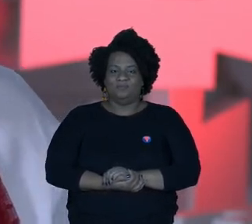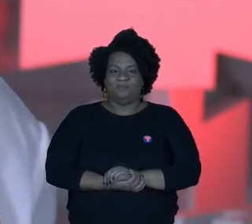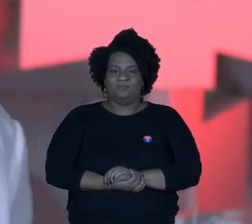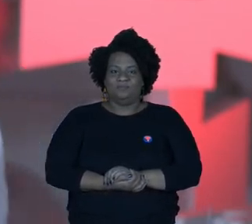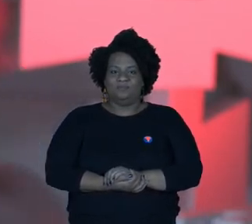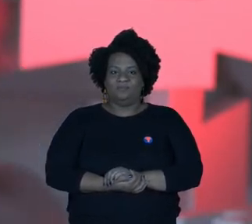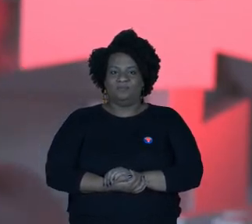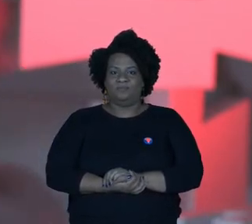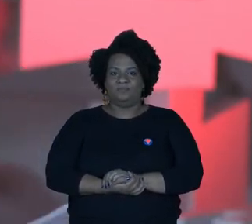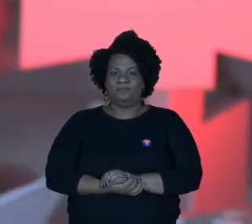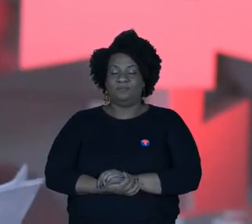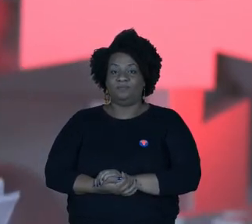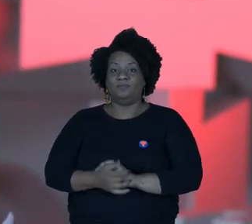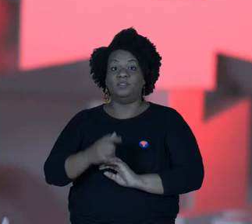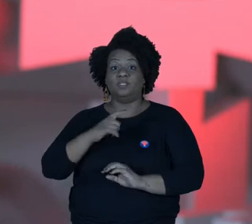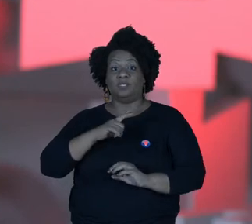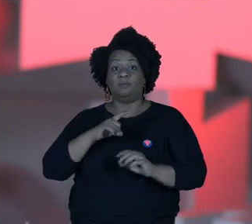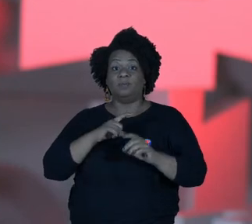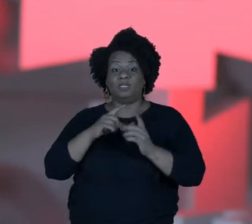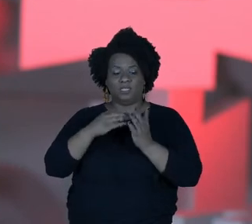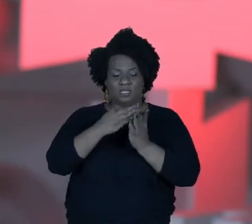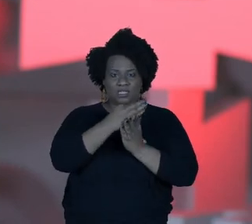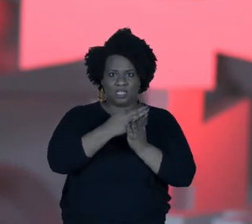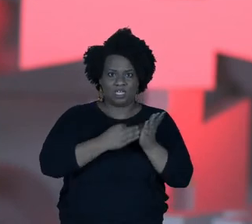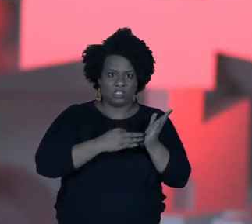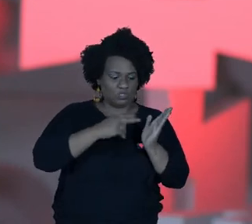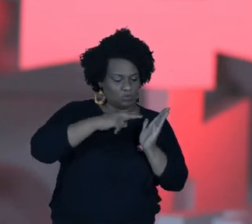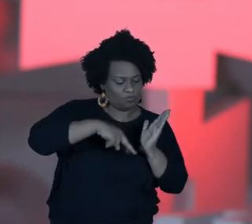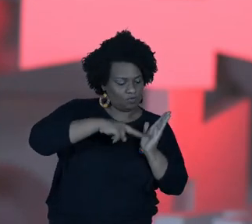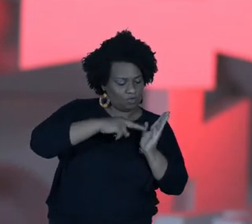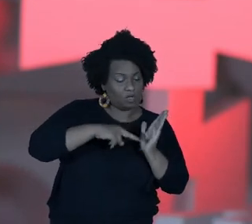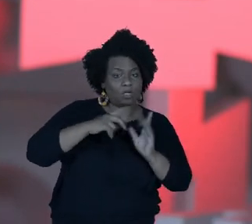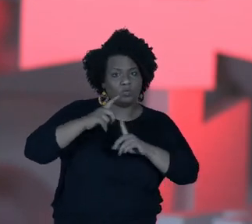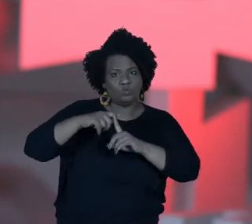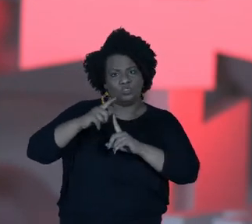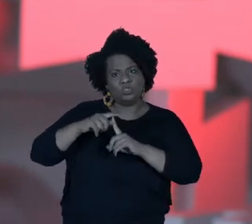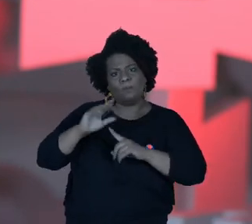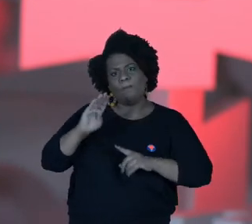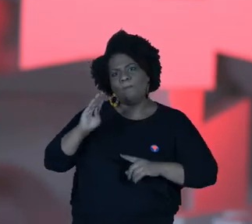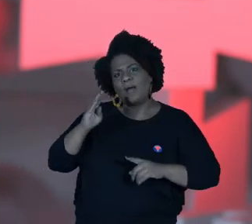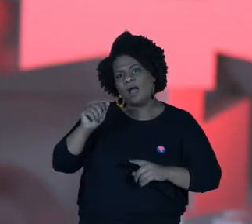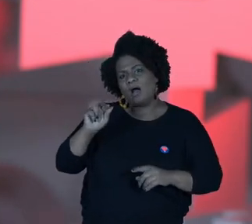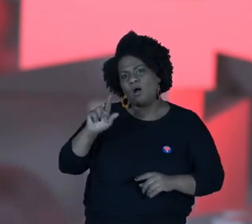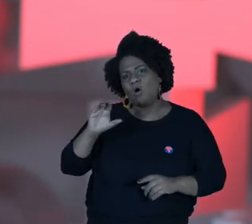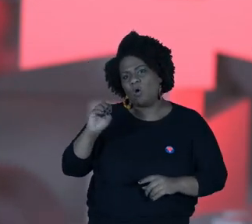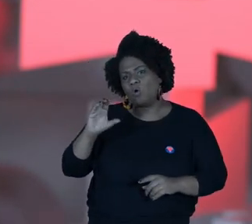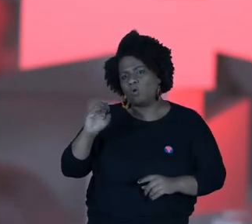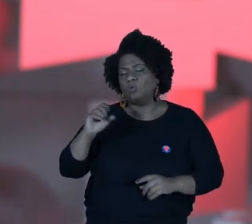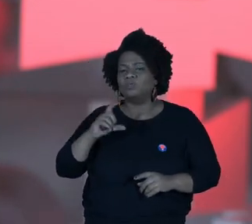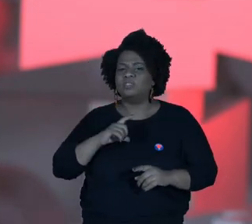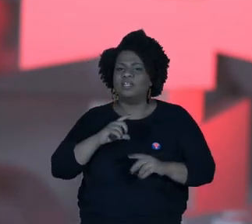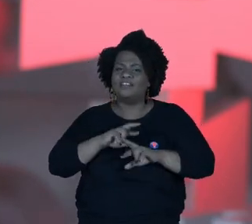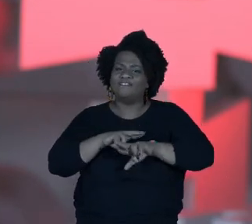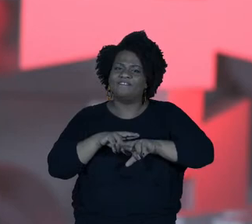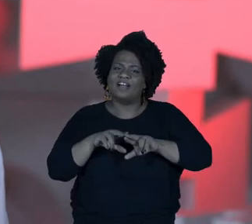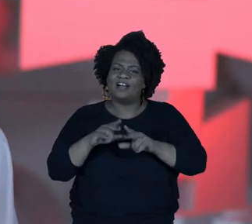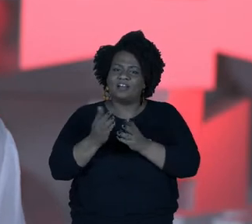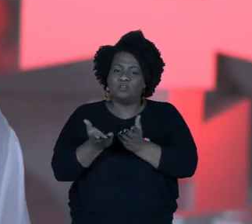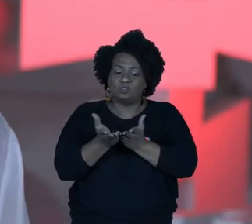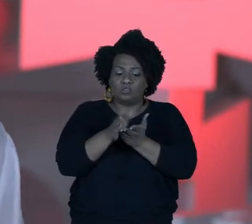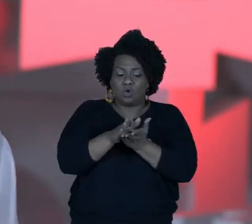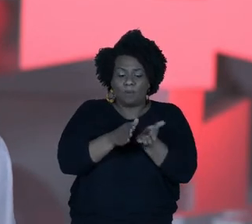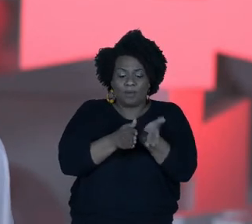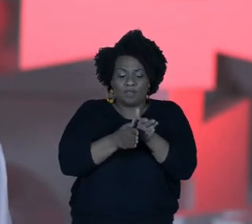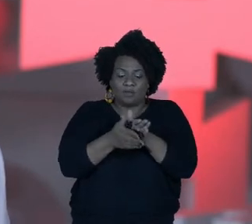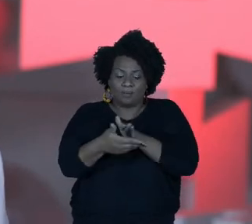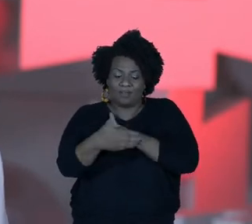A forma barroca, eu vou ler um pequeno trecho aqui. A forma barroca se configura em infinitas dobras. A gente pode lembrar